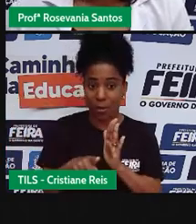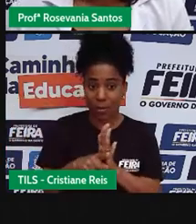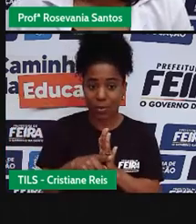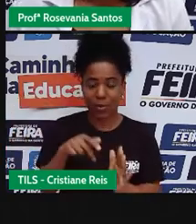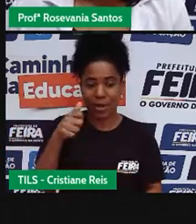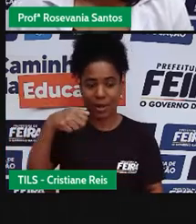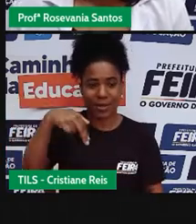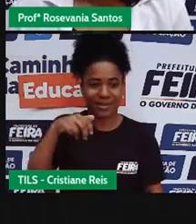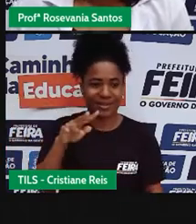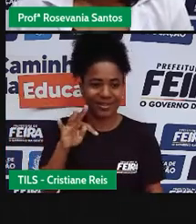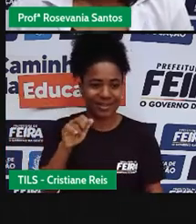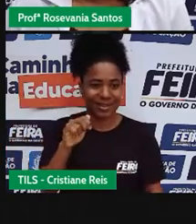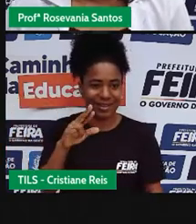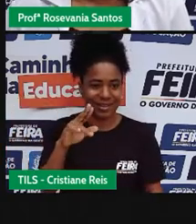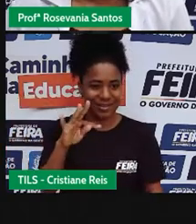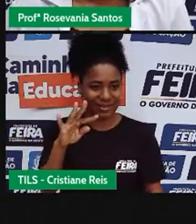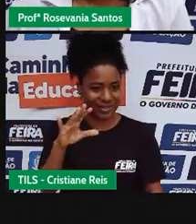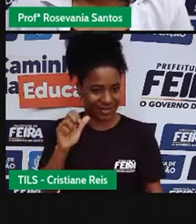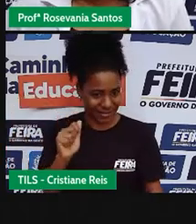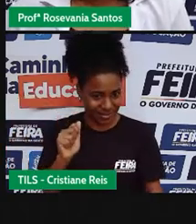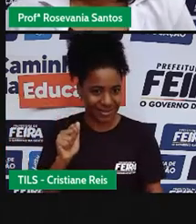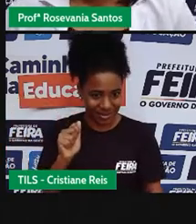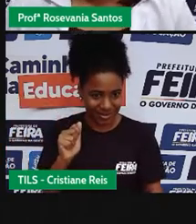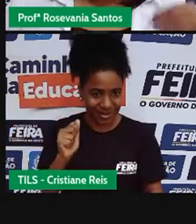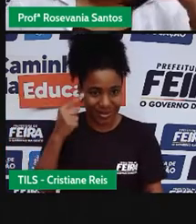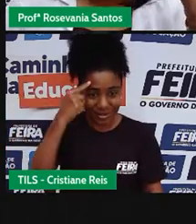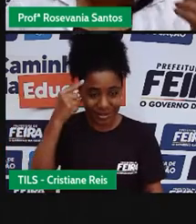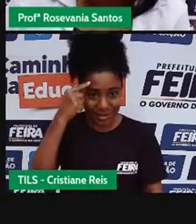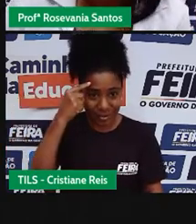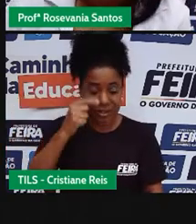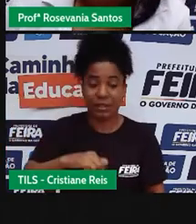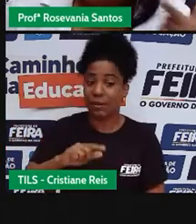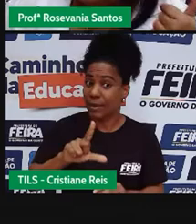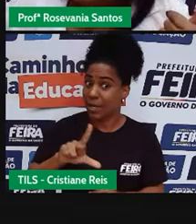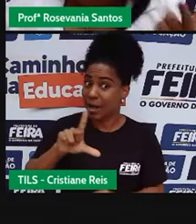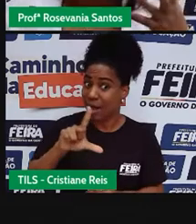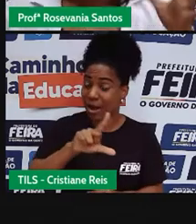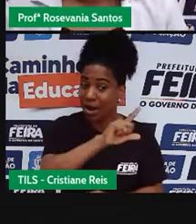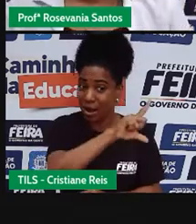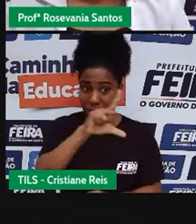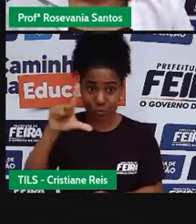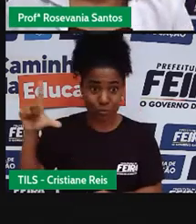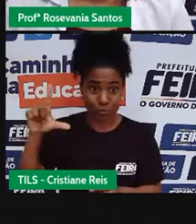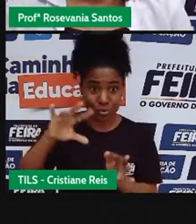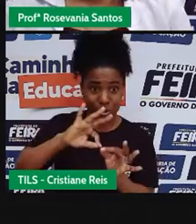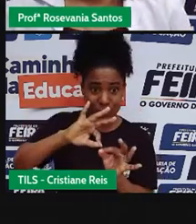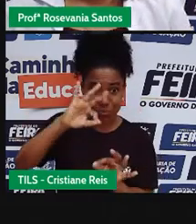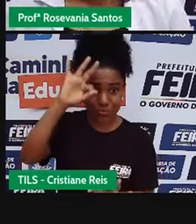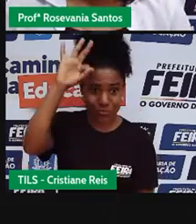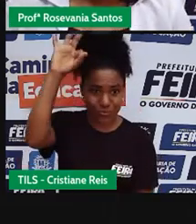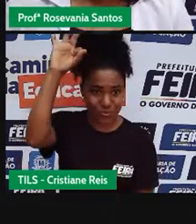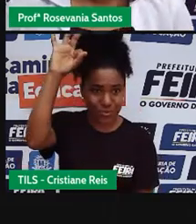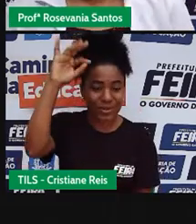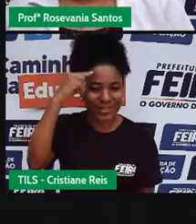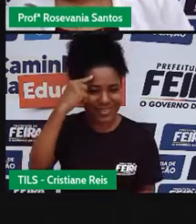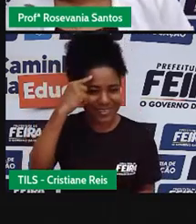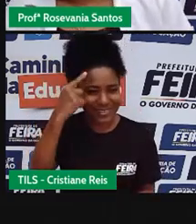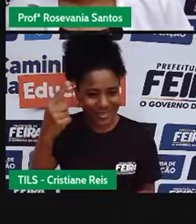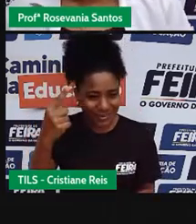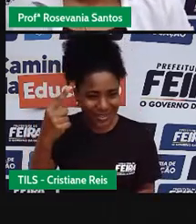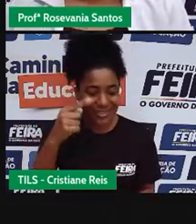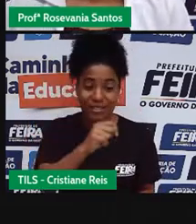dos 66 grauzinhos, né, de latitude, que nós também já falamos, né, sobre essa questão, né, das latitudes,